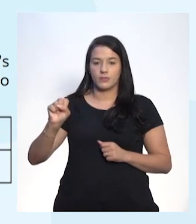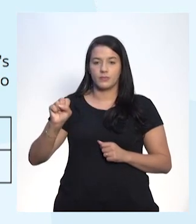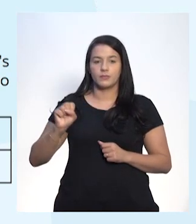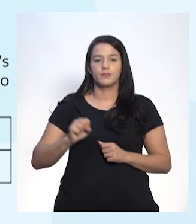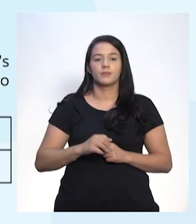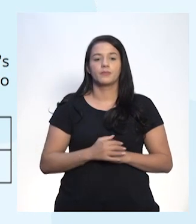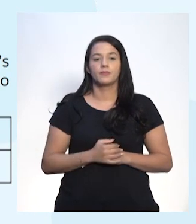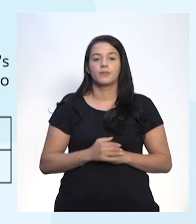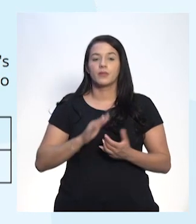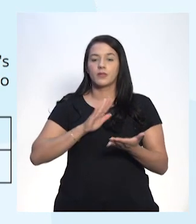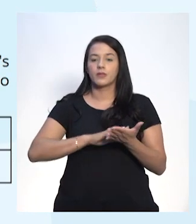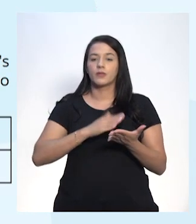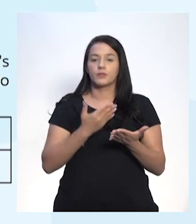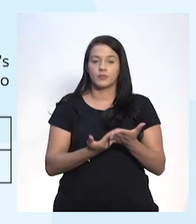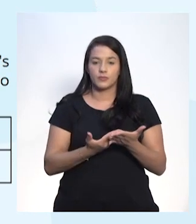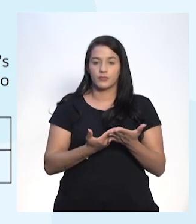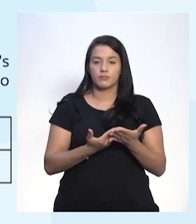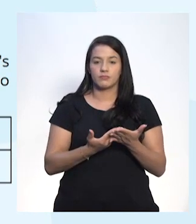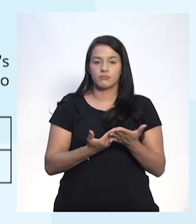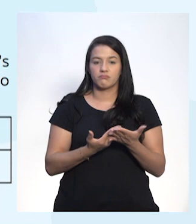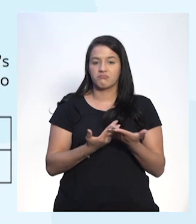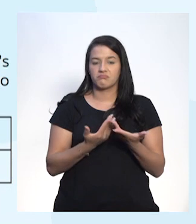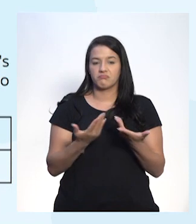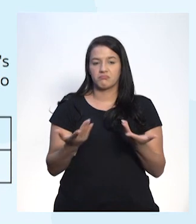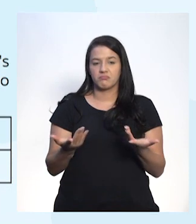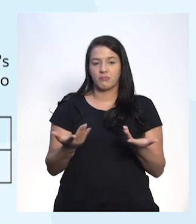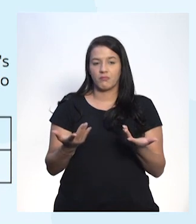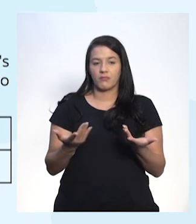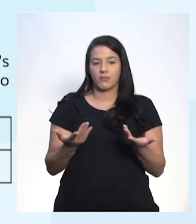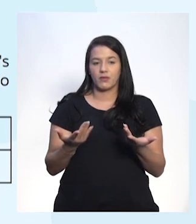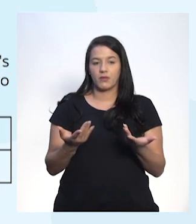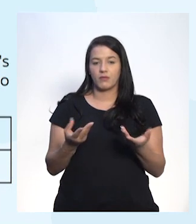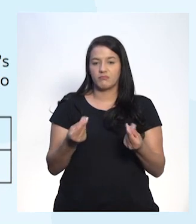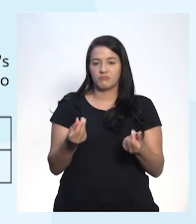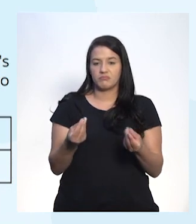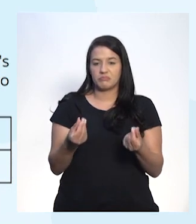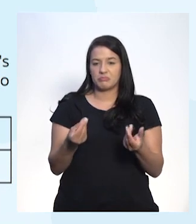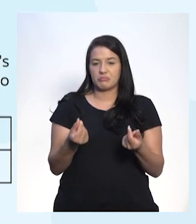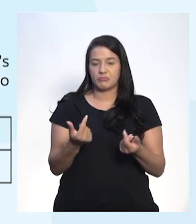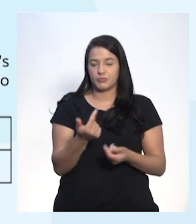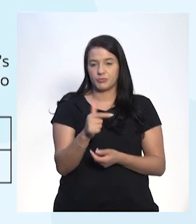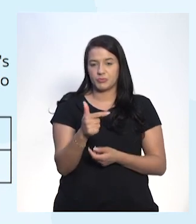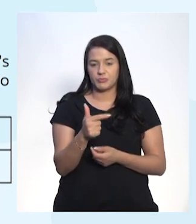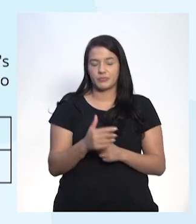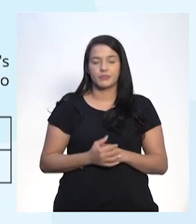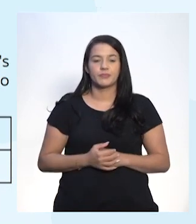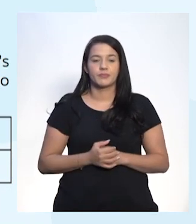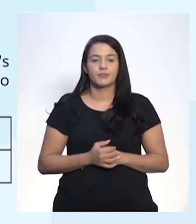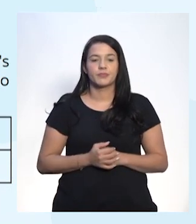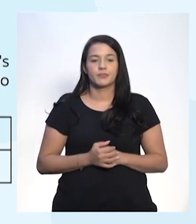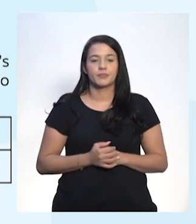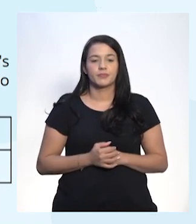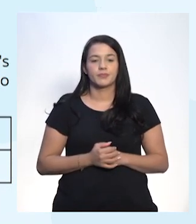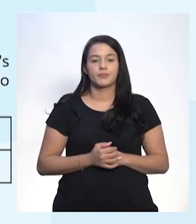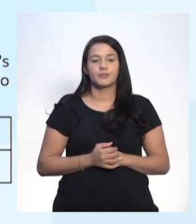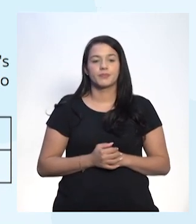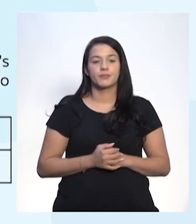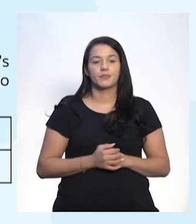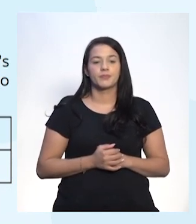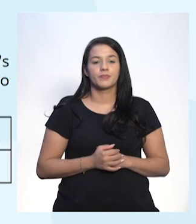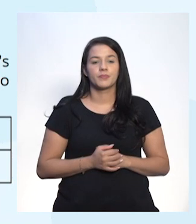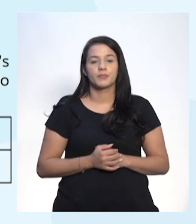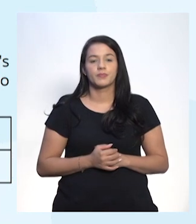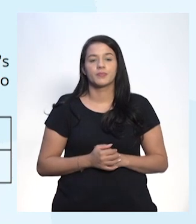você pode traduzir como inútil, certo? Então, useless pode ser inútil, né? Tá. E